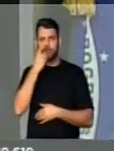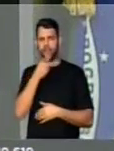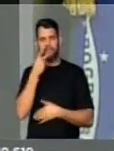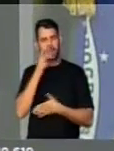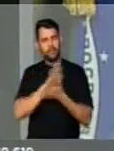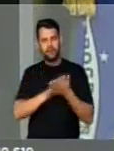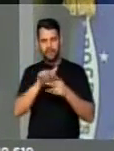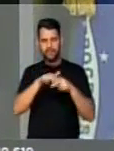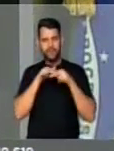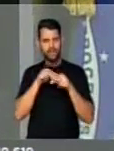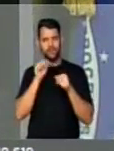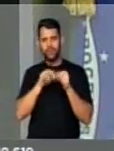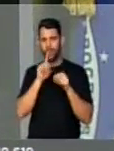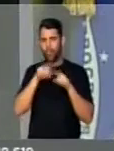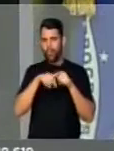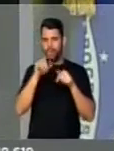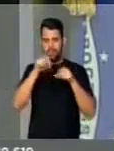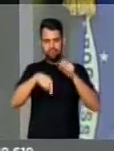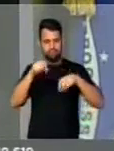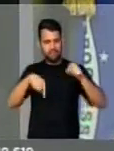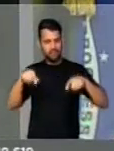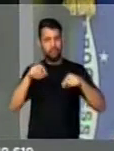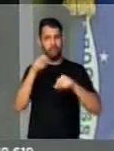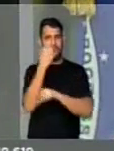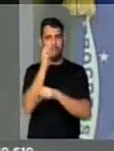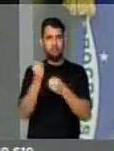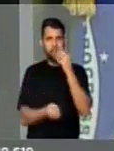falando apenas de fatores de produção